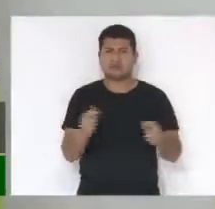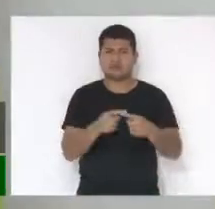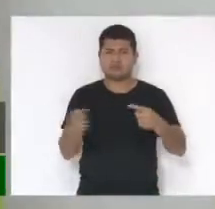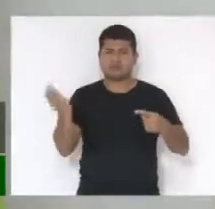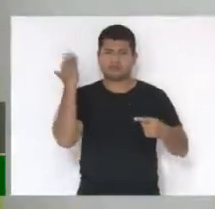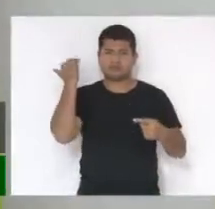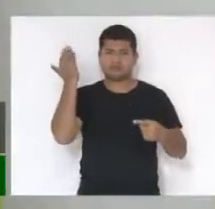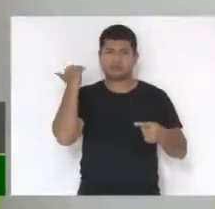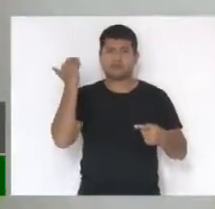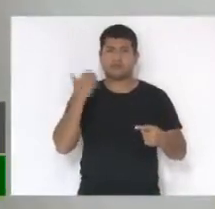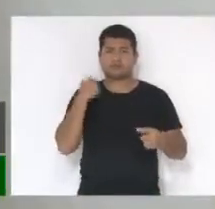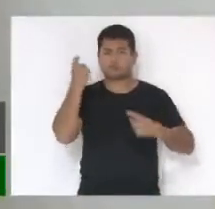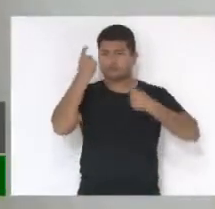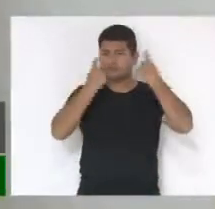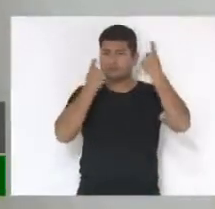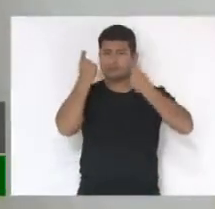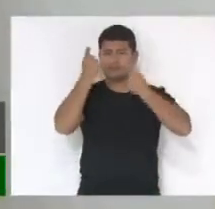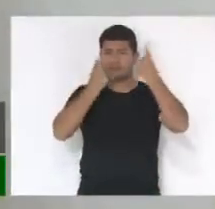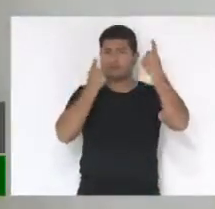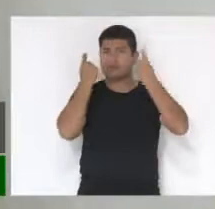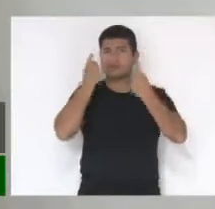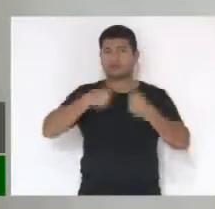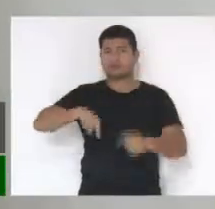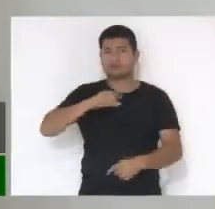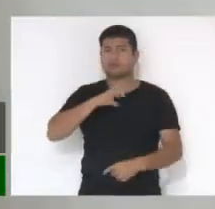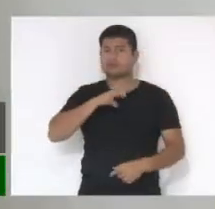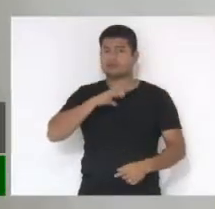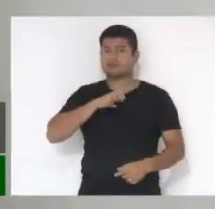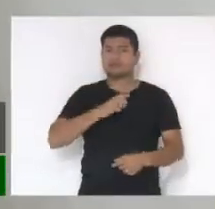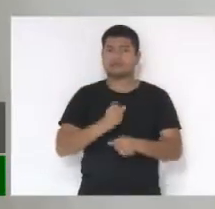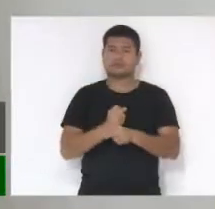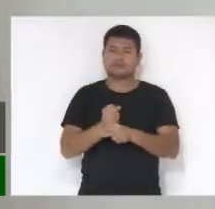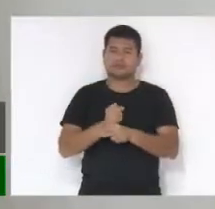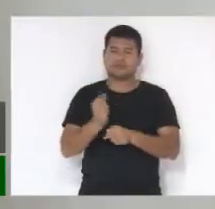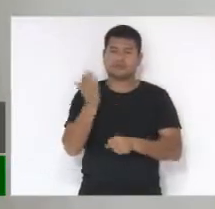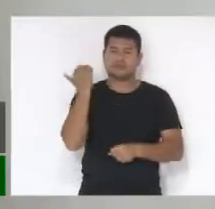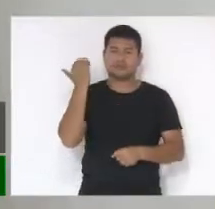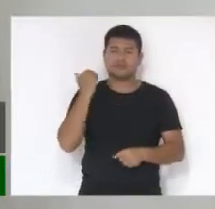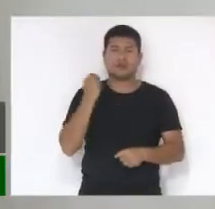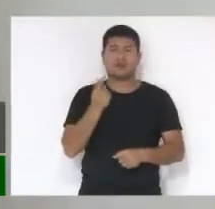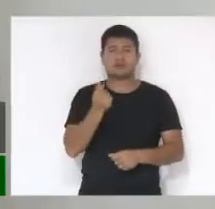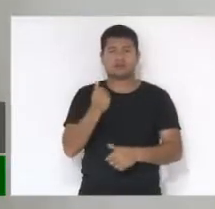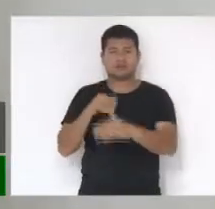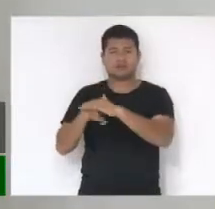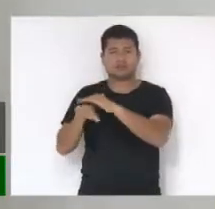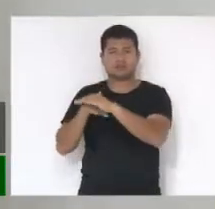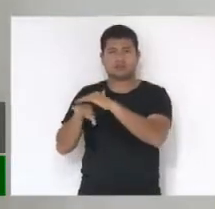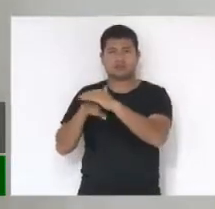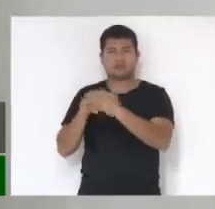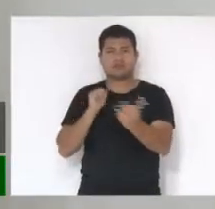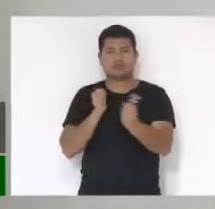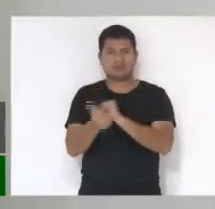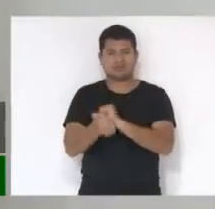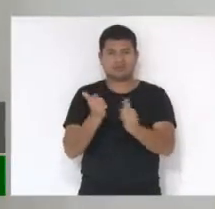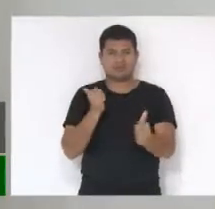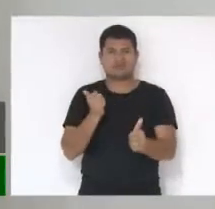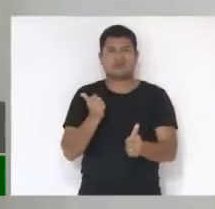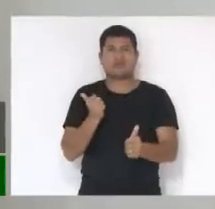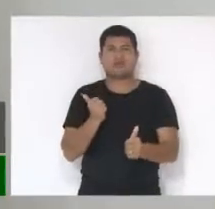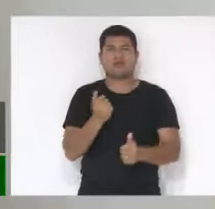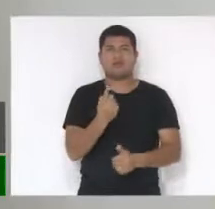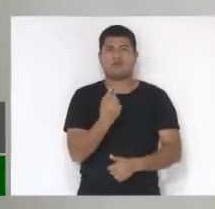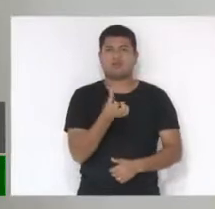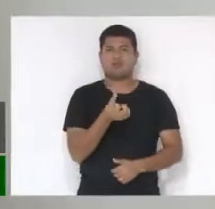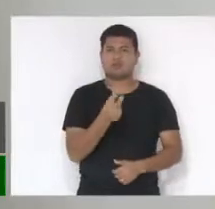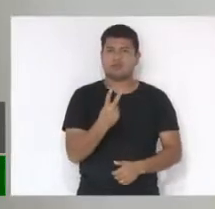sobre uma preocupação. Nós tínhamos, nos últimos anos, um fundo Fundo Esporte 162,